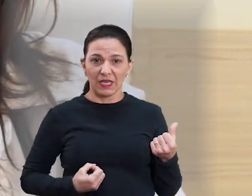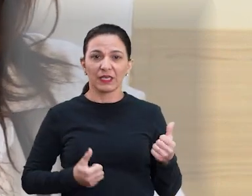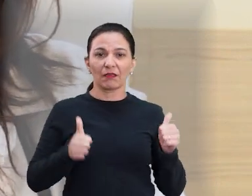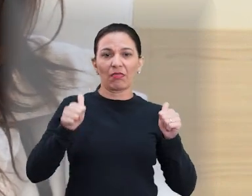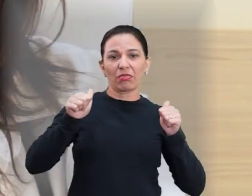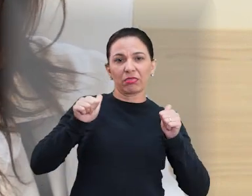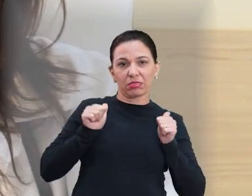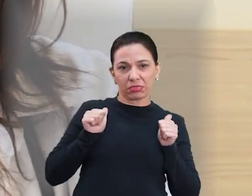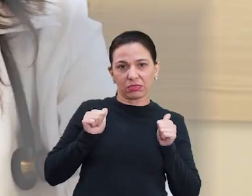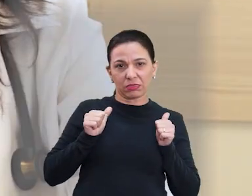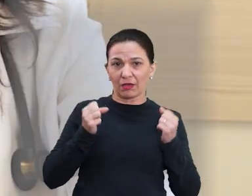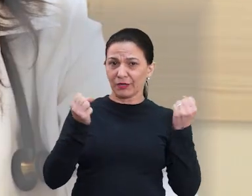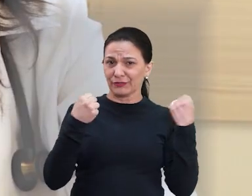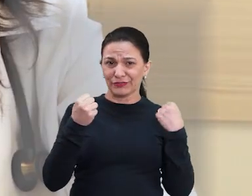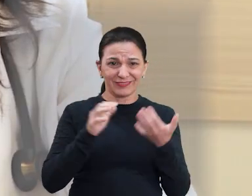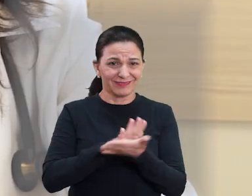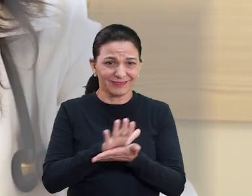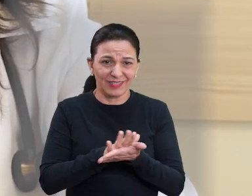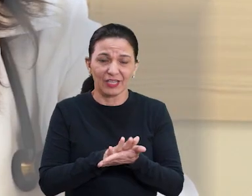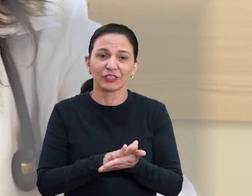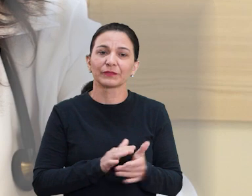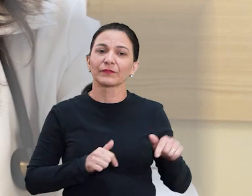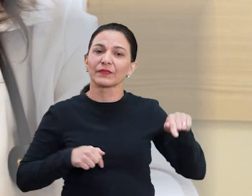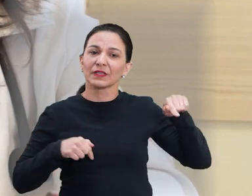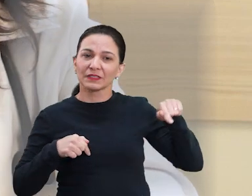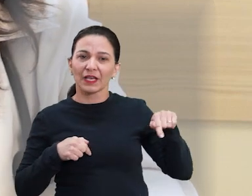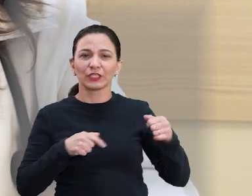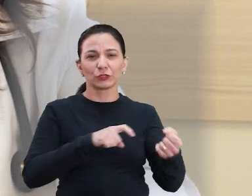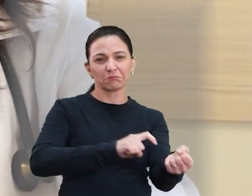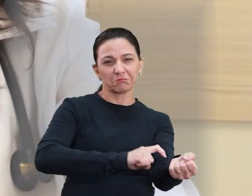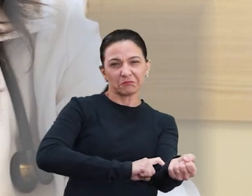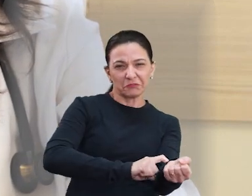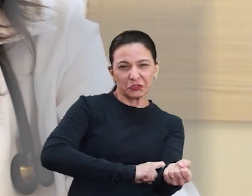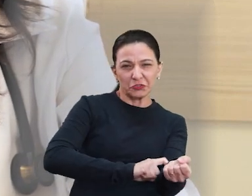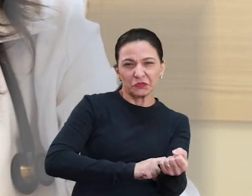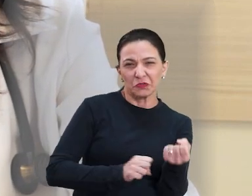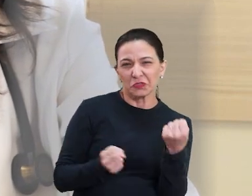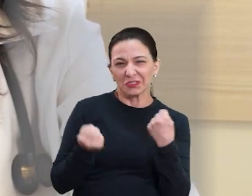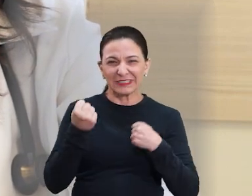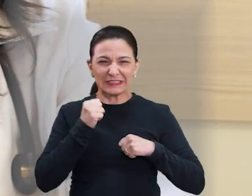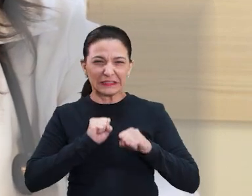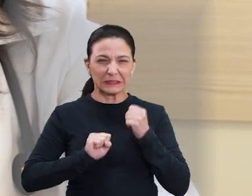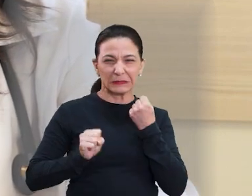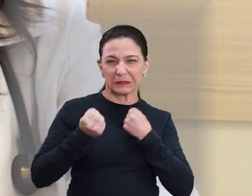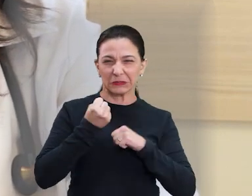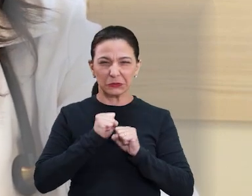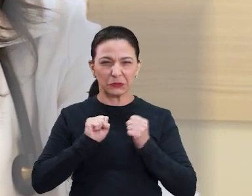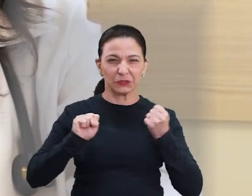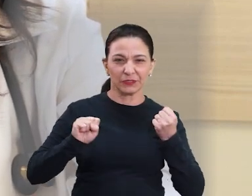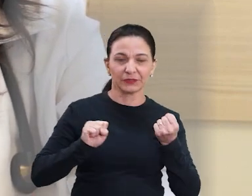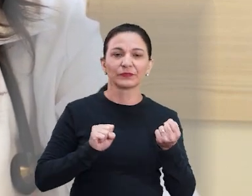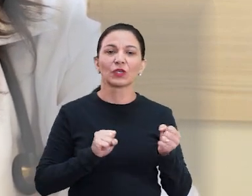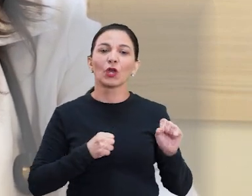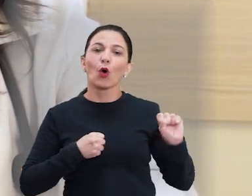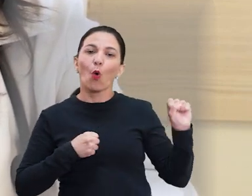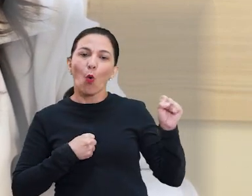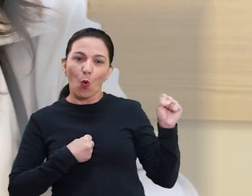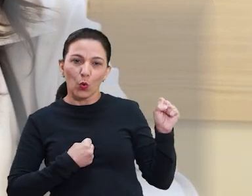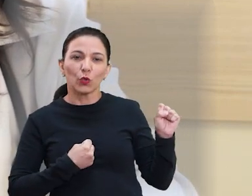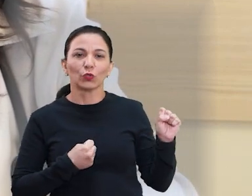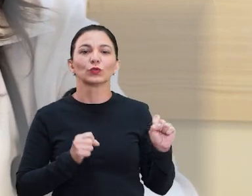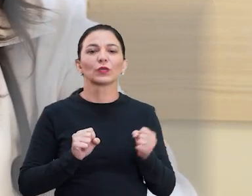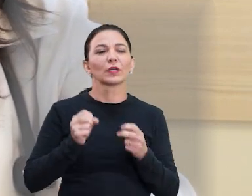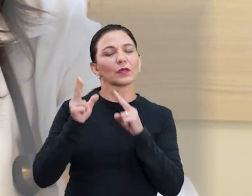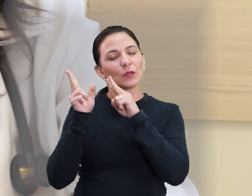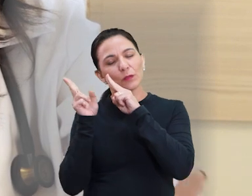tá sedentarismo e você ser uma pessoa muito estressada também leva pressão alta e mais maus